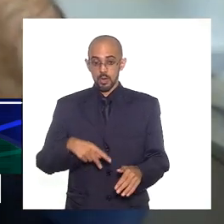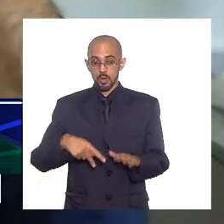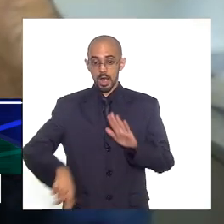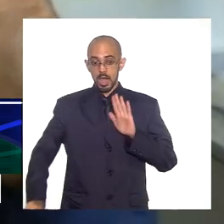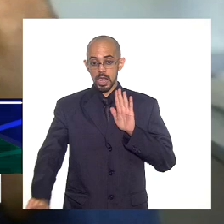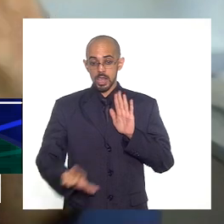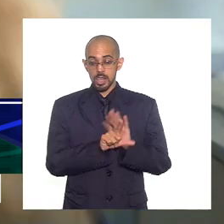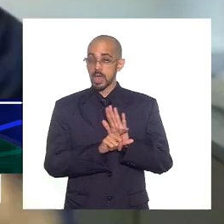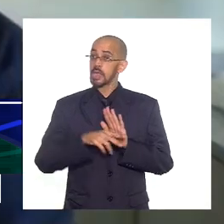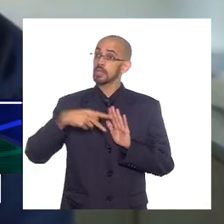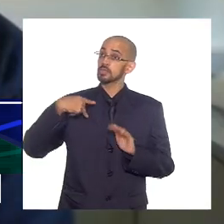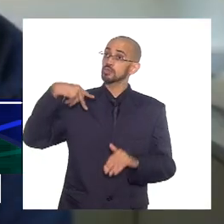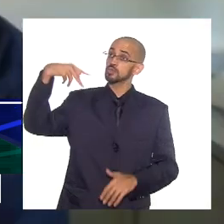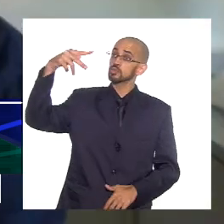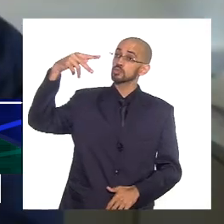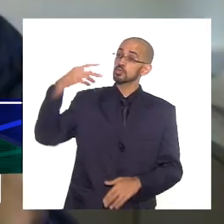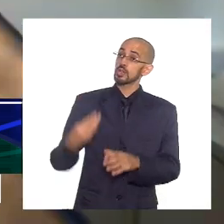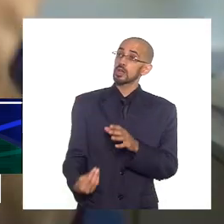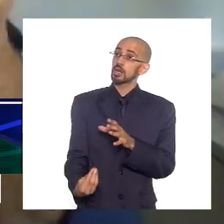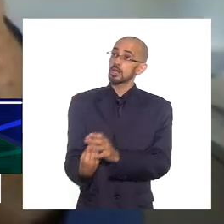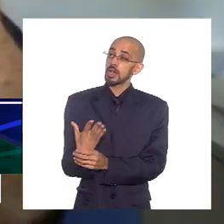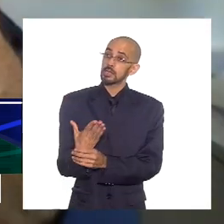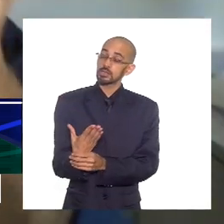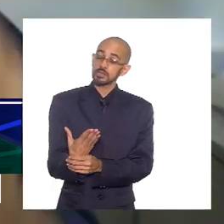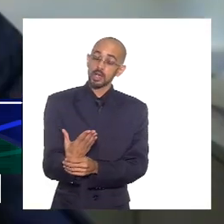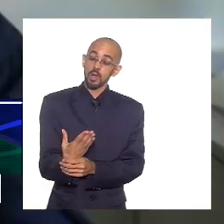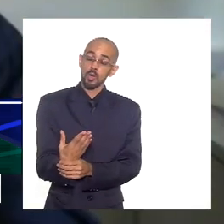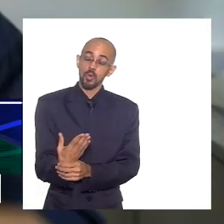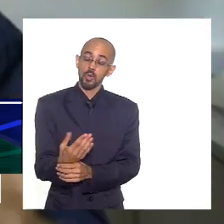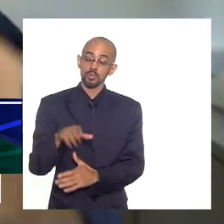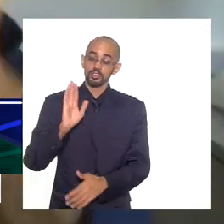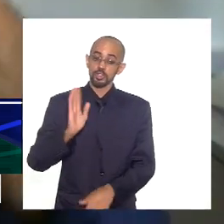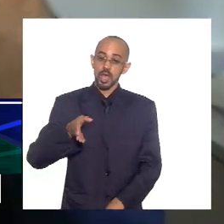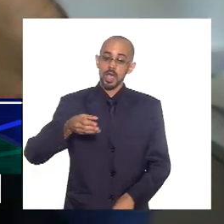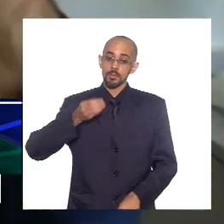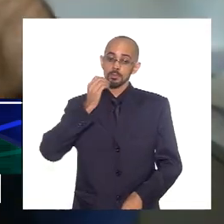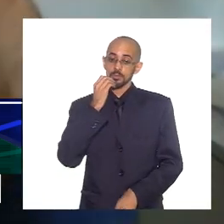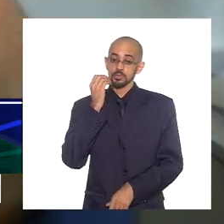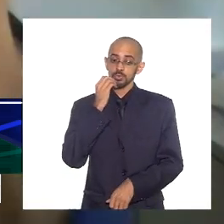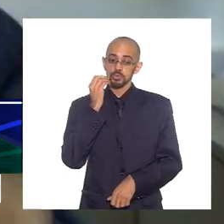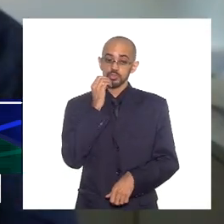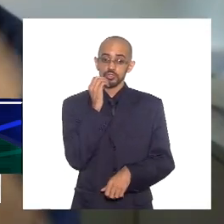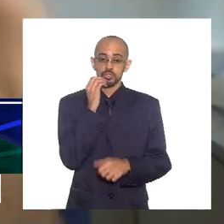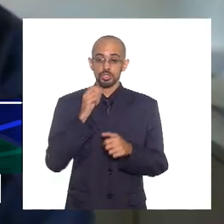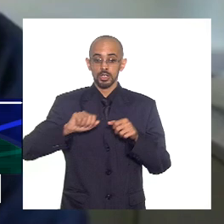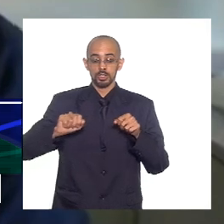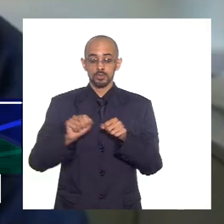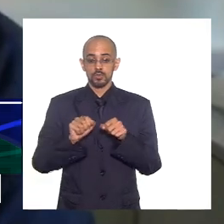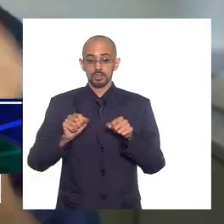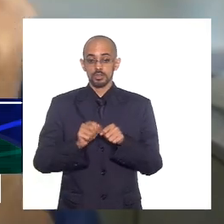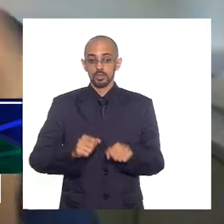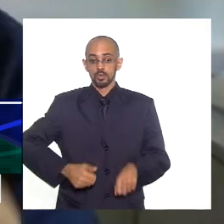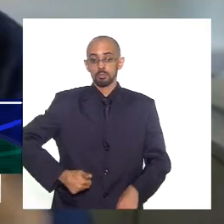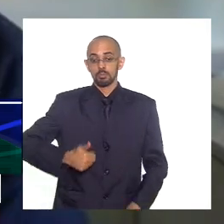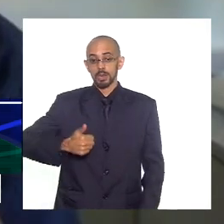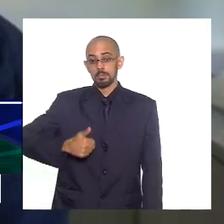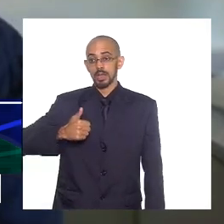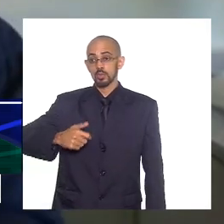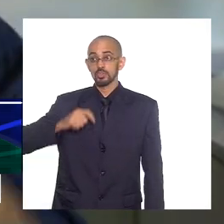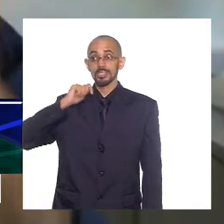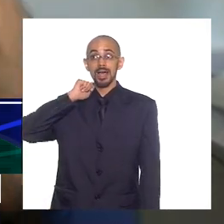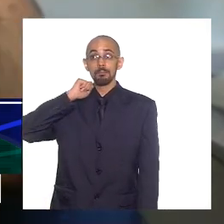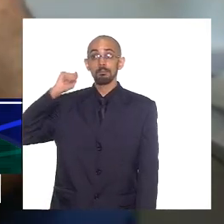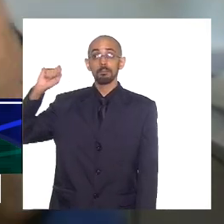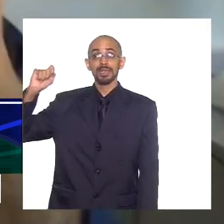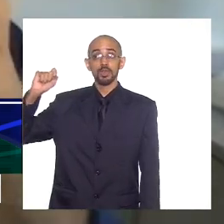sua autoria. Era para estar vigindo desde 1º de abril.